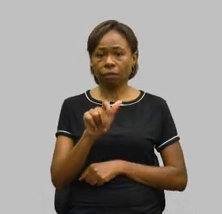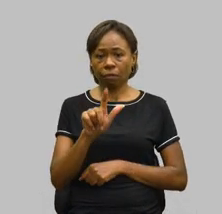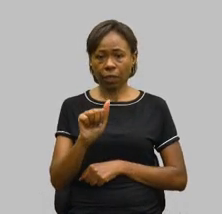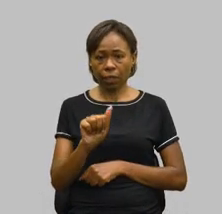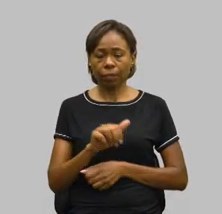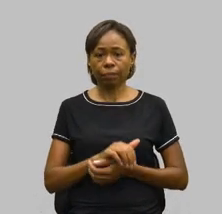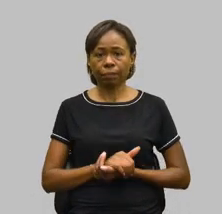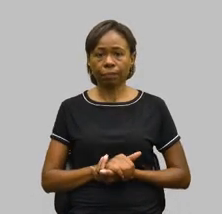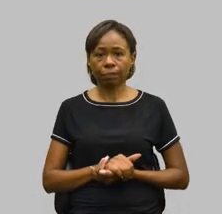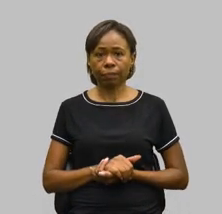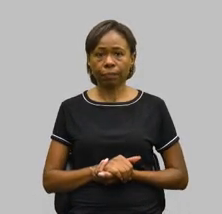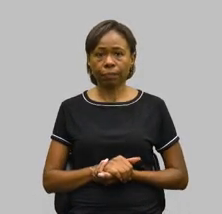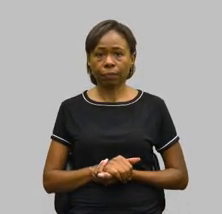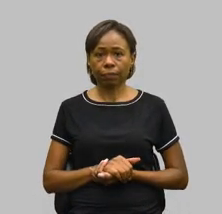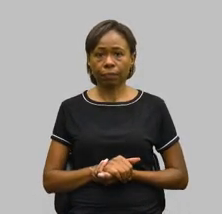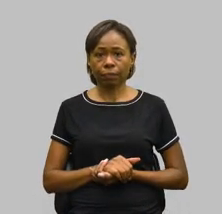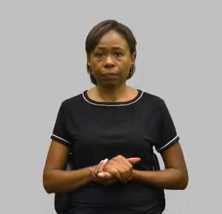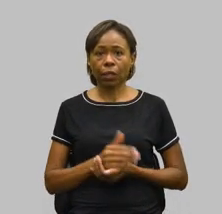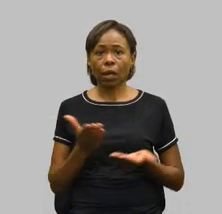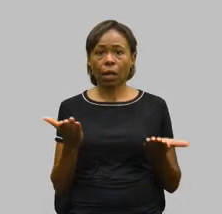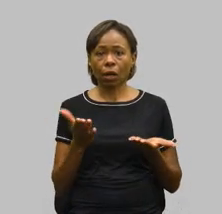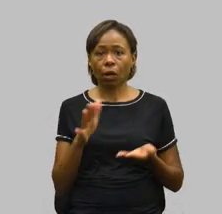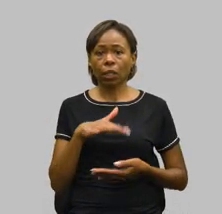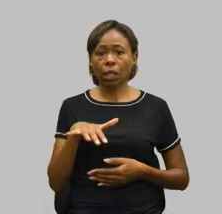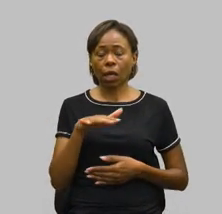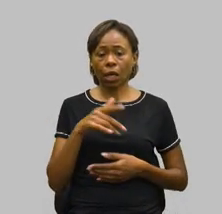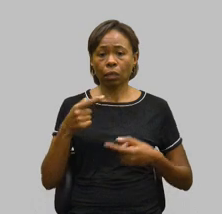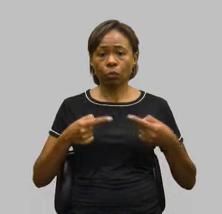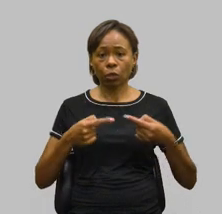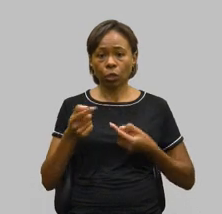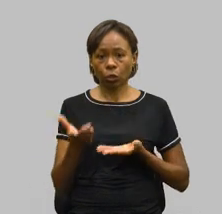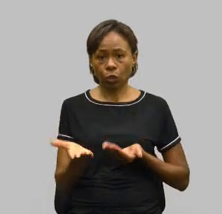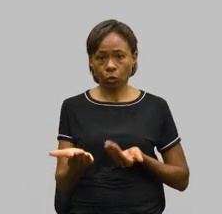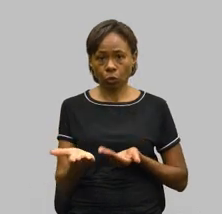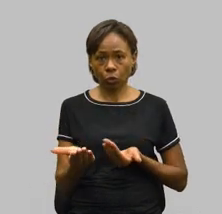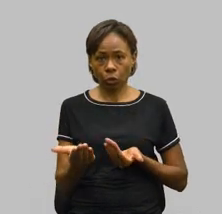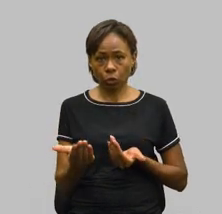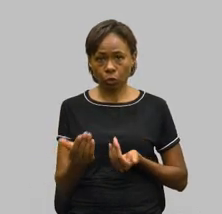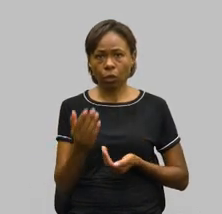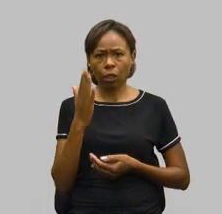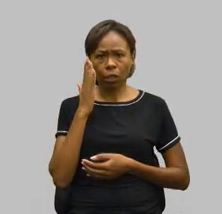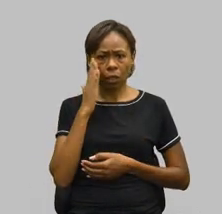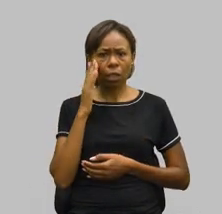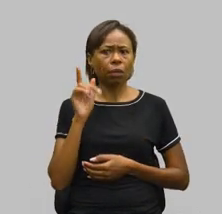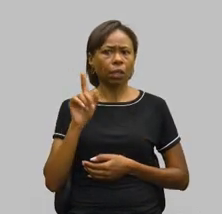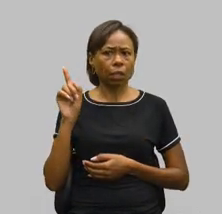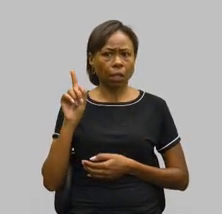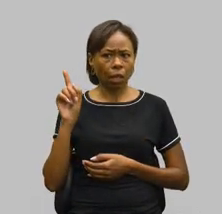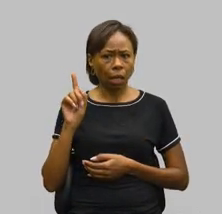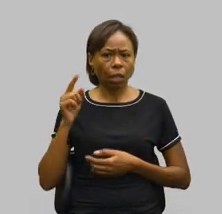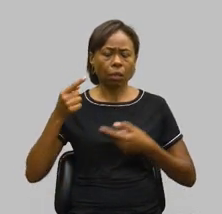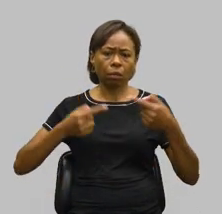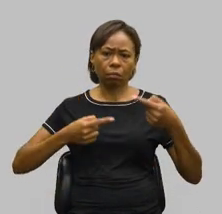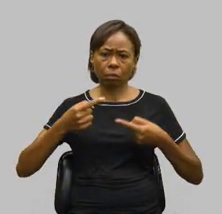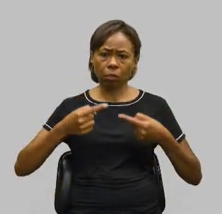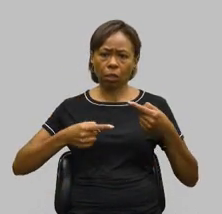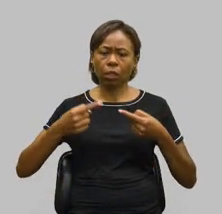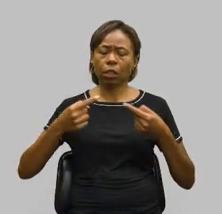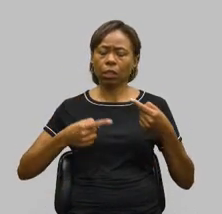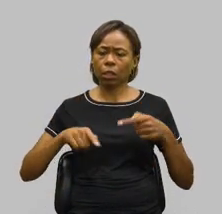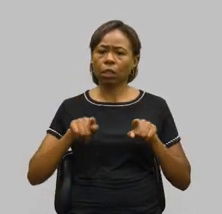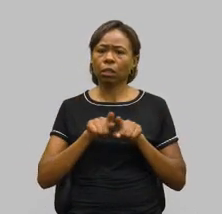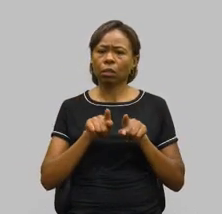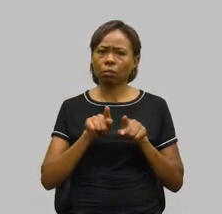10 e entrando agora na política da Juventude nós sabemos que também a política da juventude Ela é uma política que perpassa